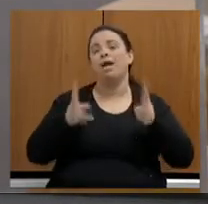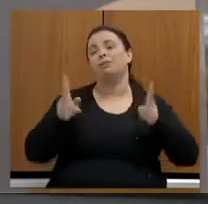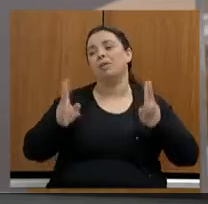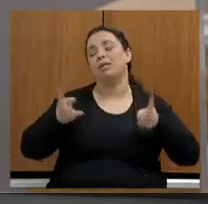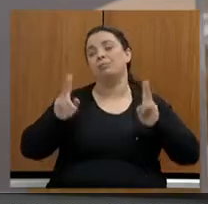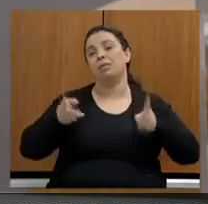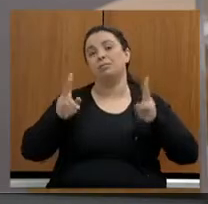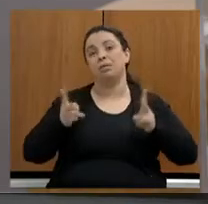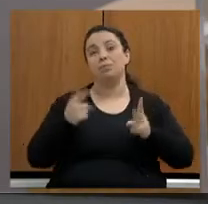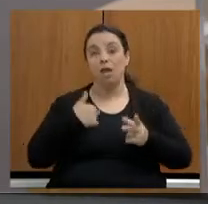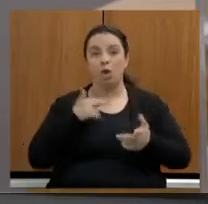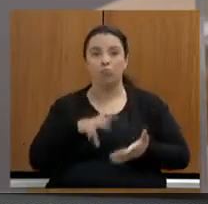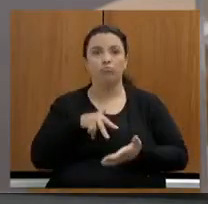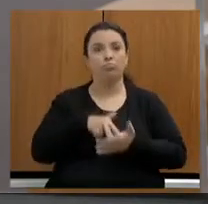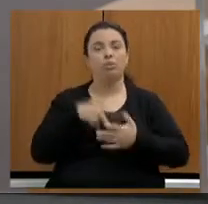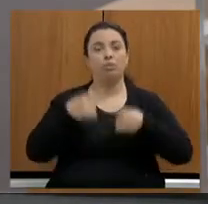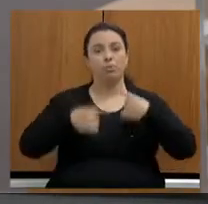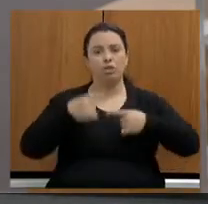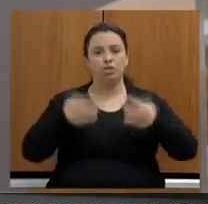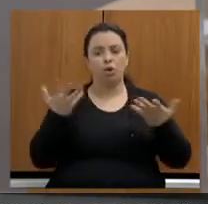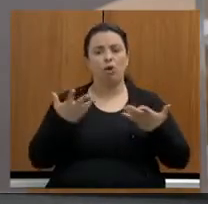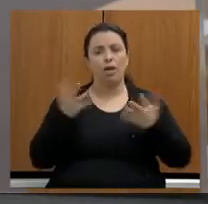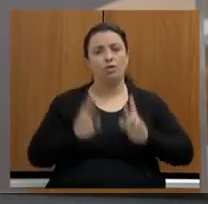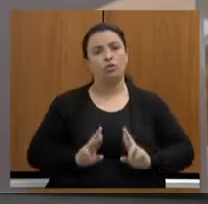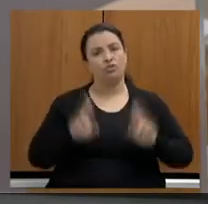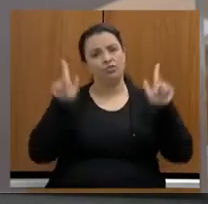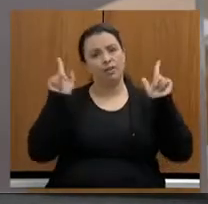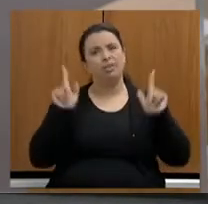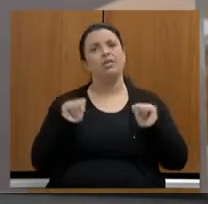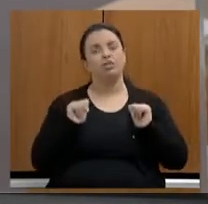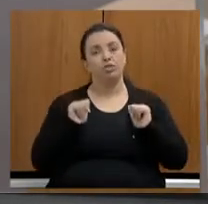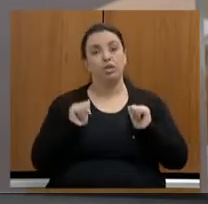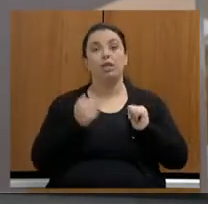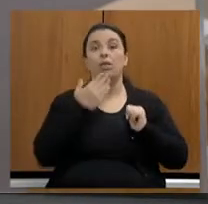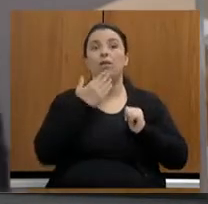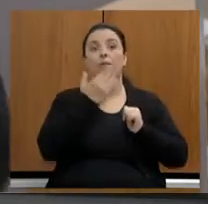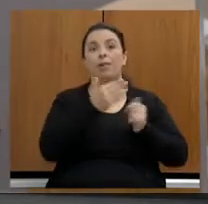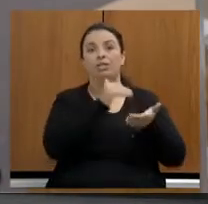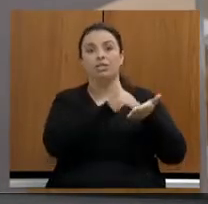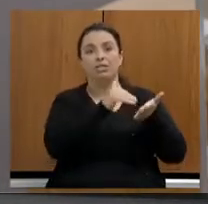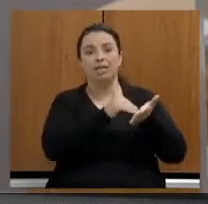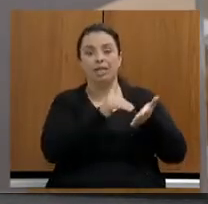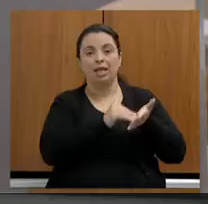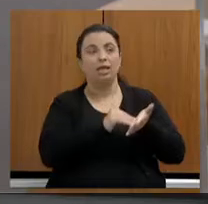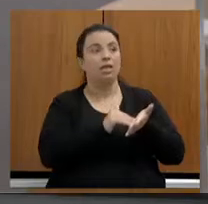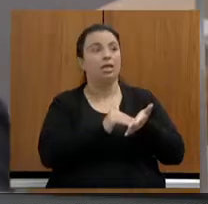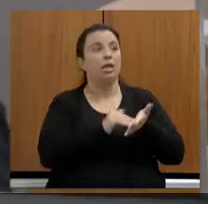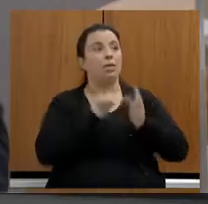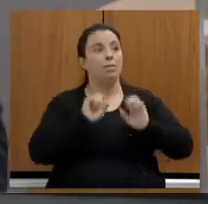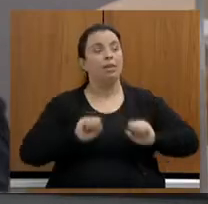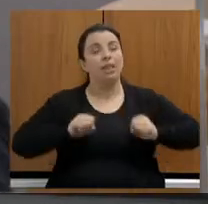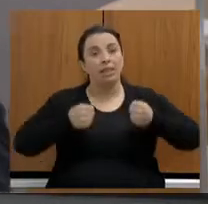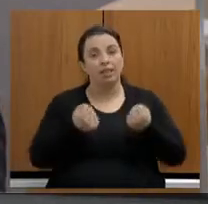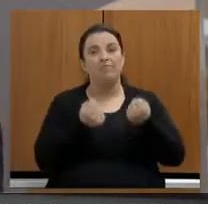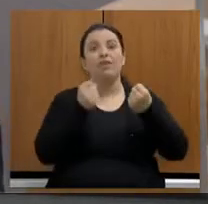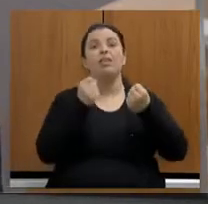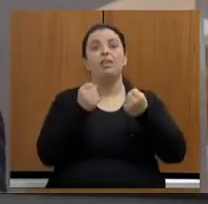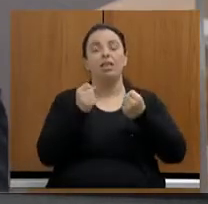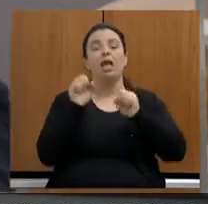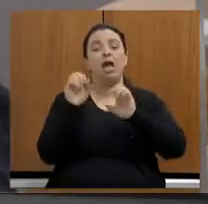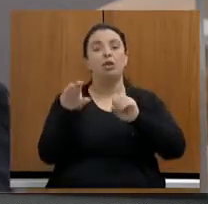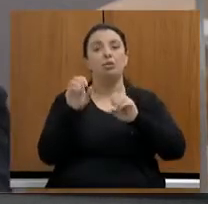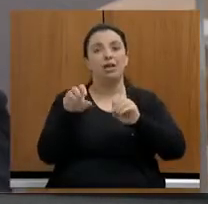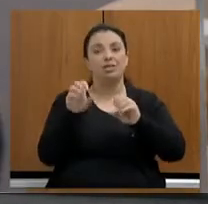então que a gente pede para a secretária de educação a gente sabe que o negócio é você que tá aqui pode defender educação então acredito aqui para defender os